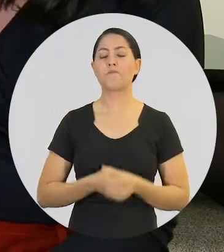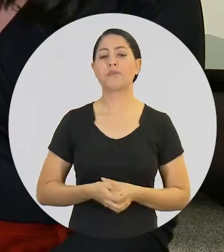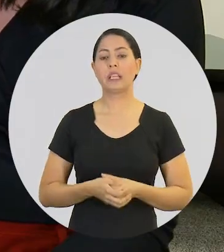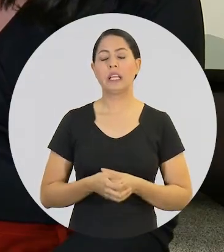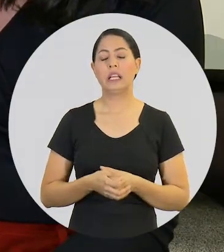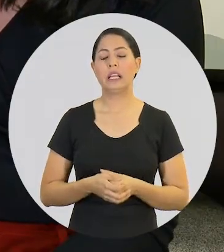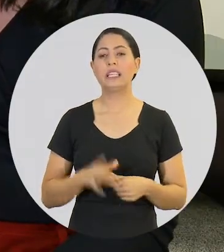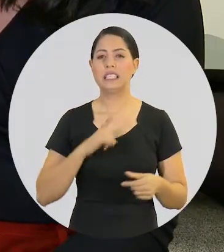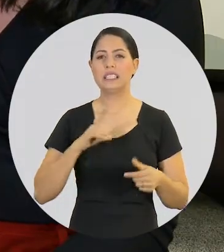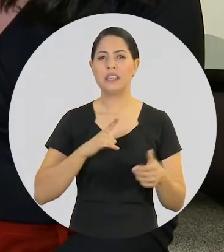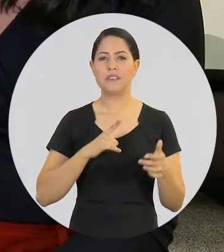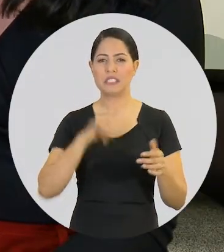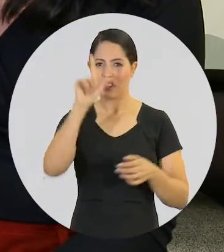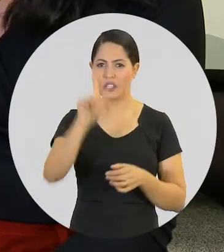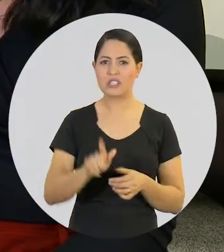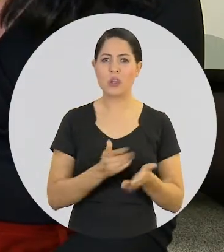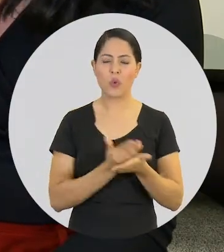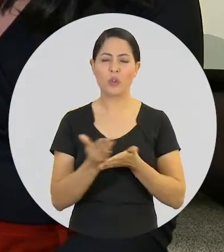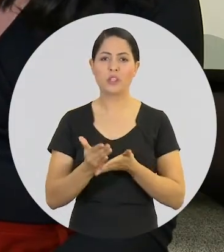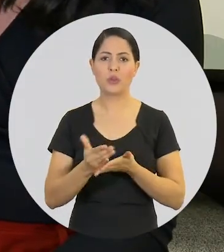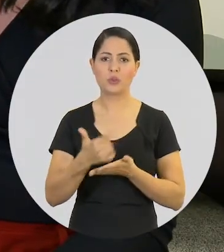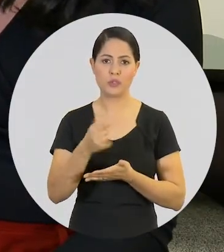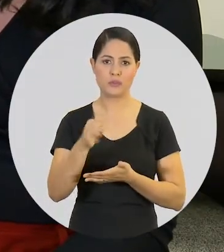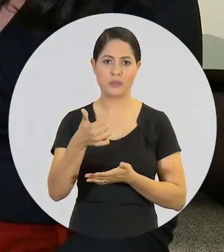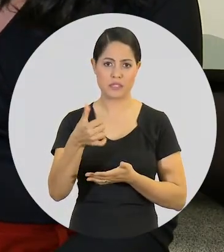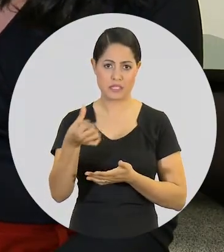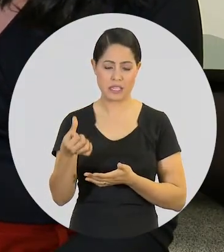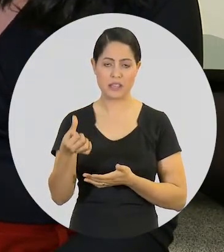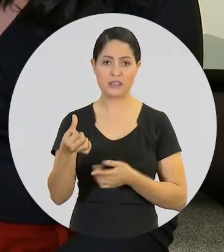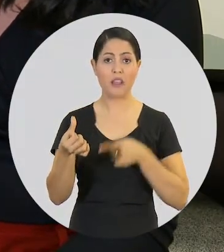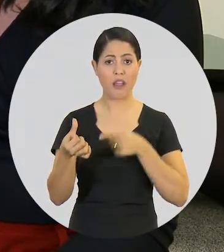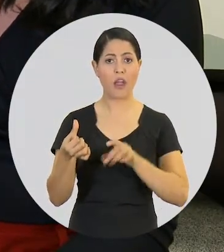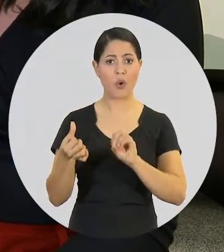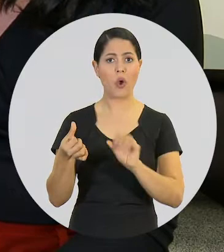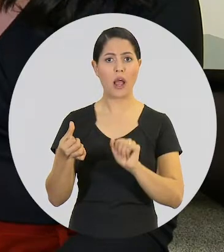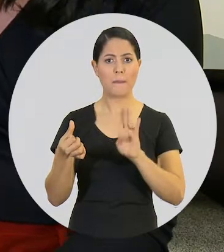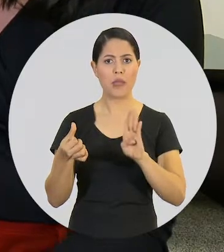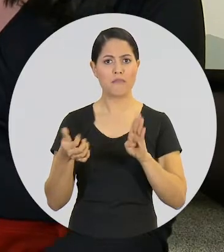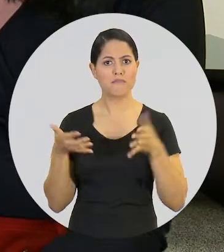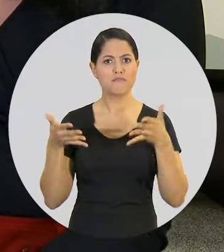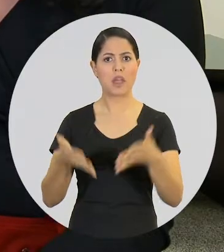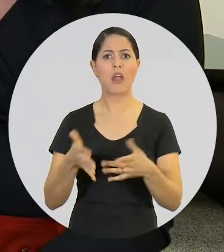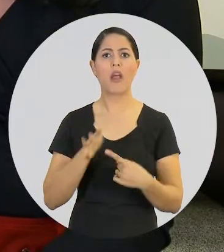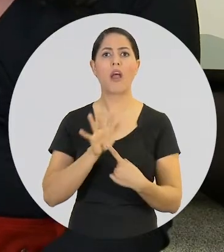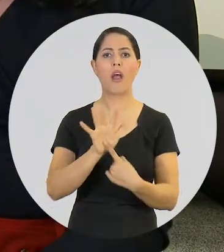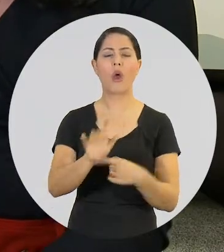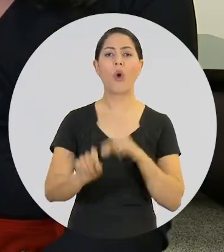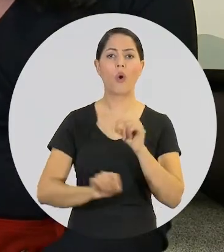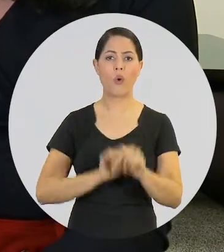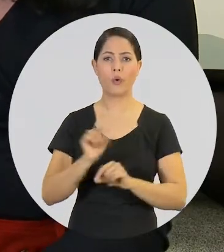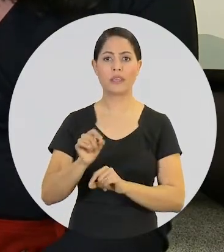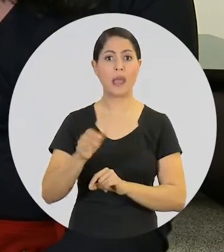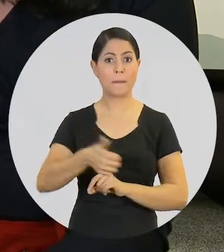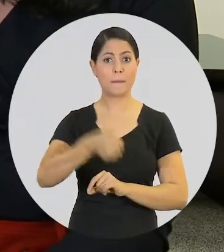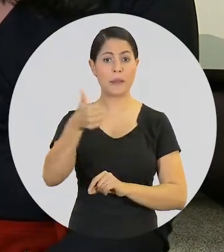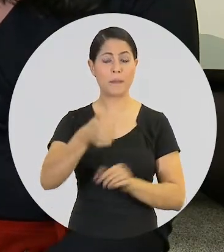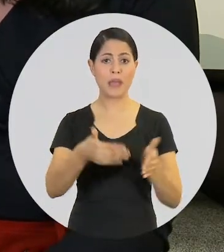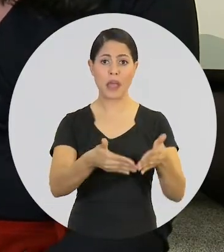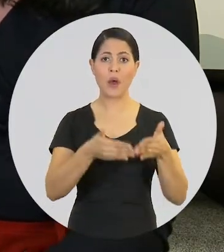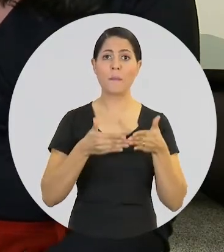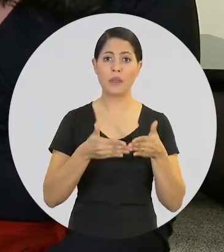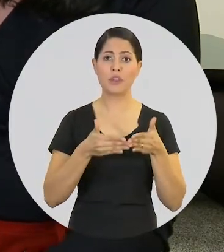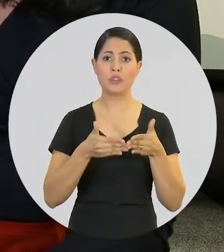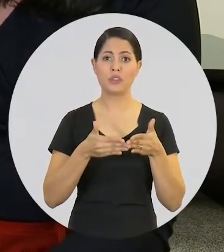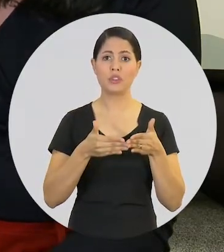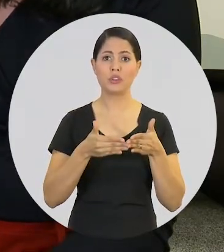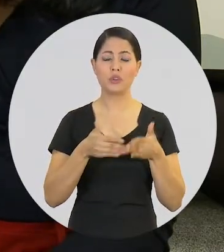2018. Nós iniciamos uma gestão ainda em 2016, onde a OAB foi protagonista número 1,